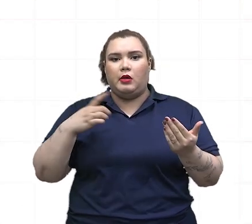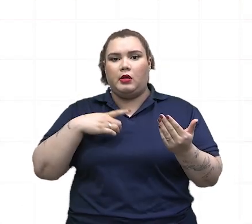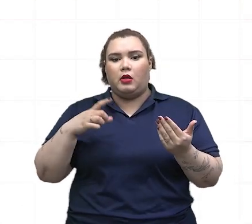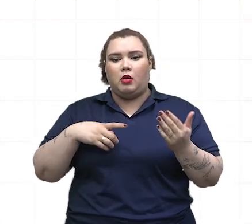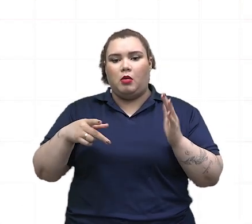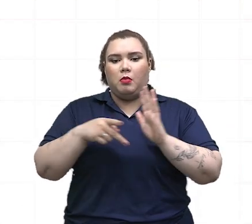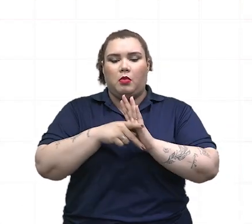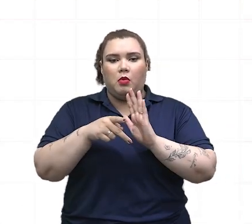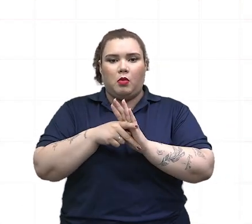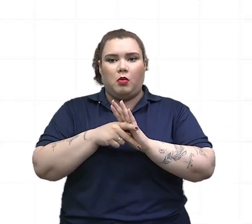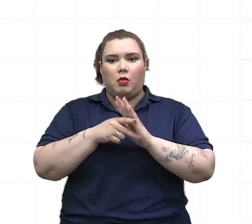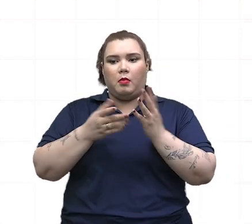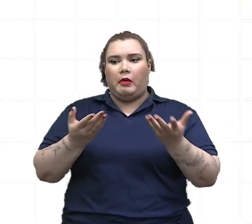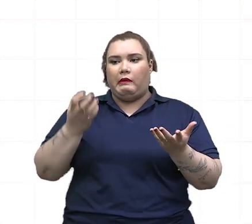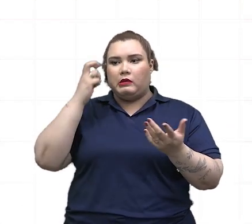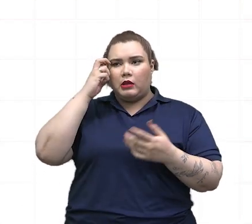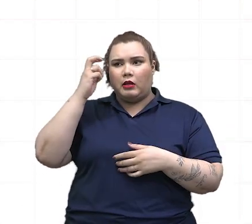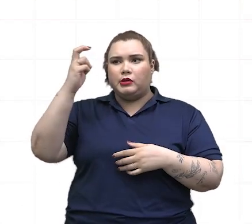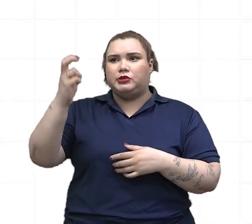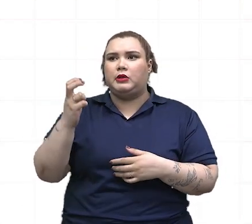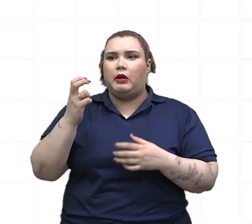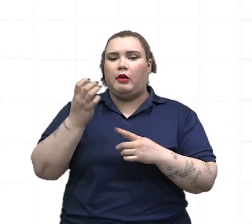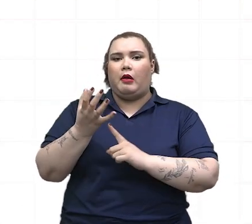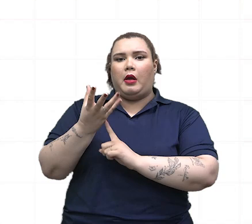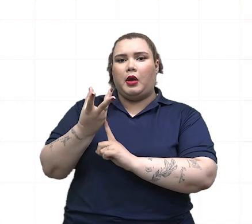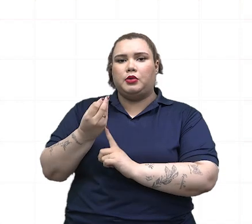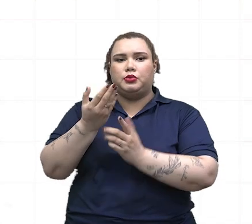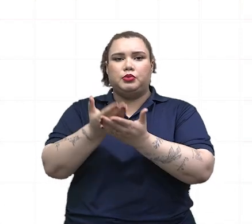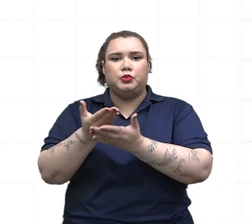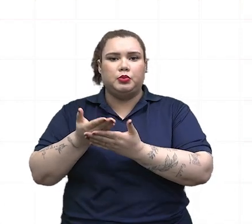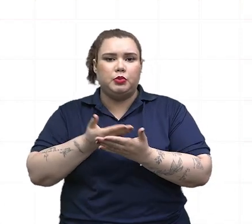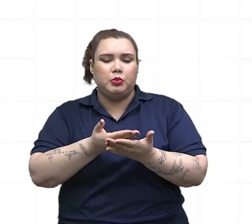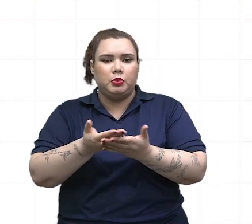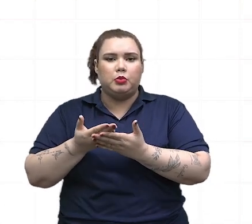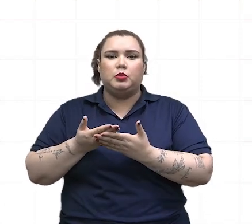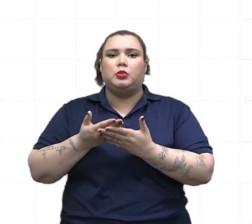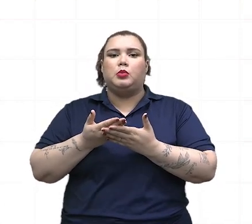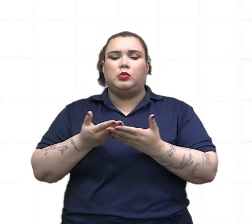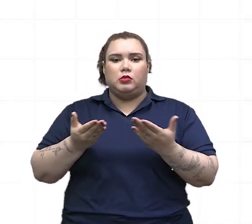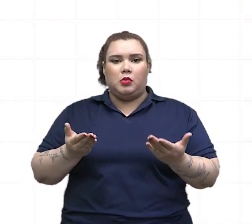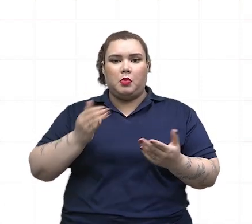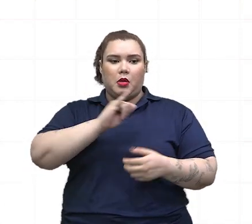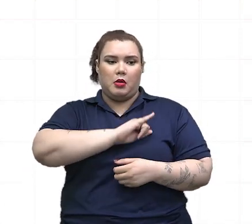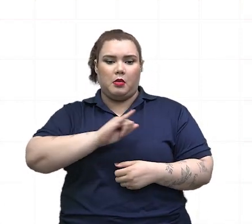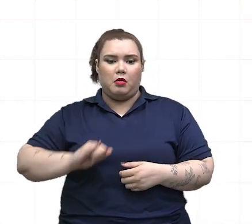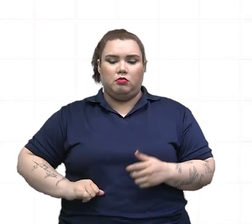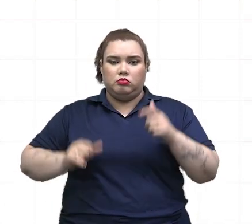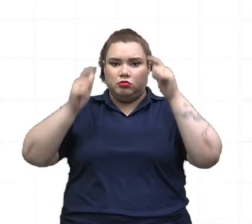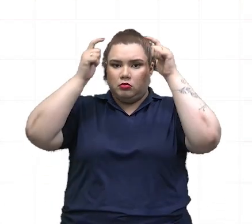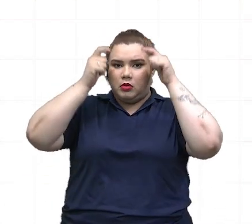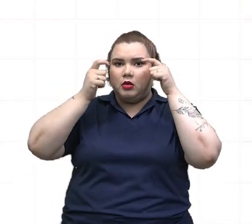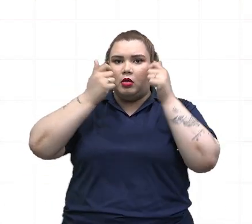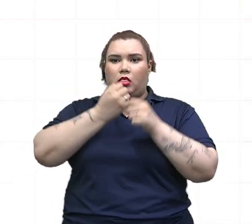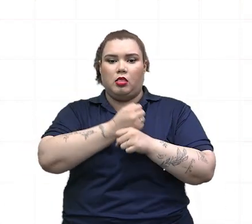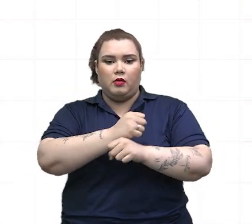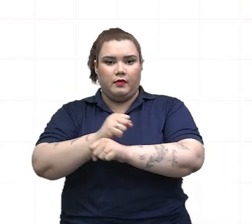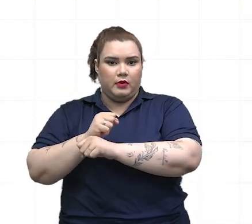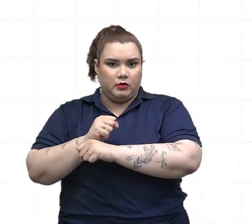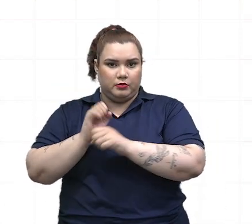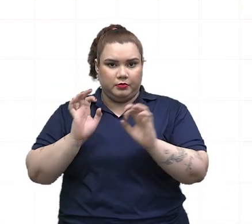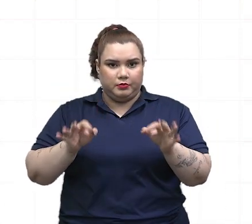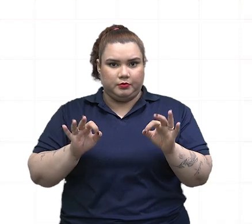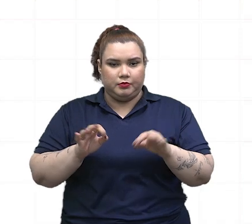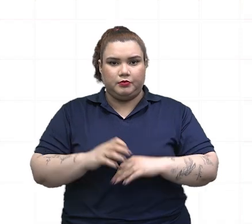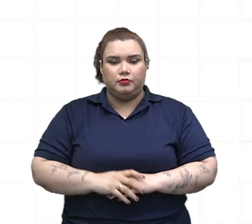da intelectualidade, com a parte, então, de estudos, tá certo? Com os imperadores, com a parte, então, de defesa. Então,